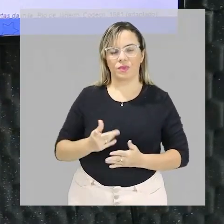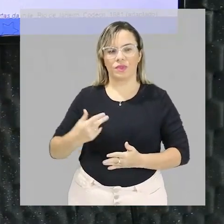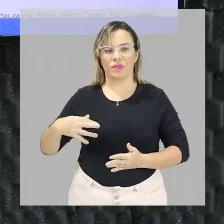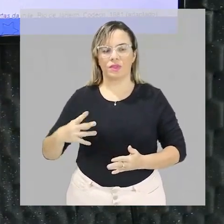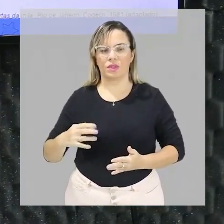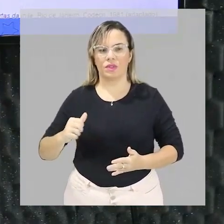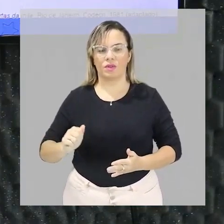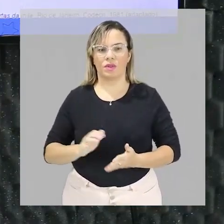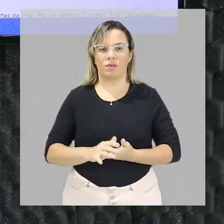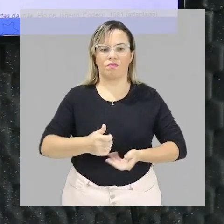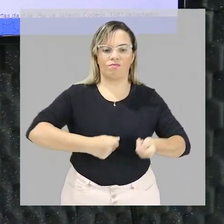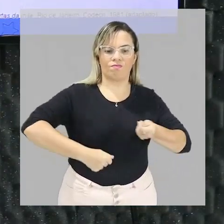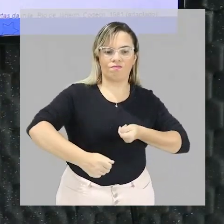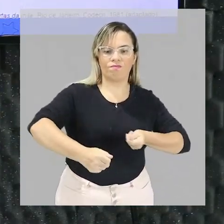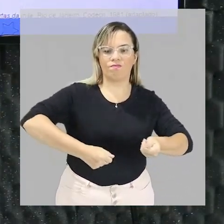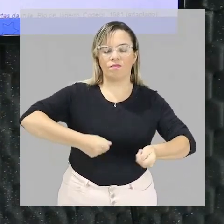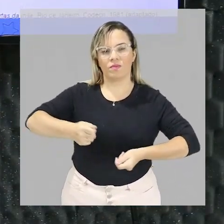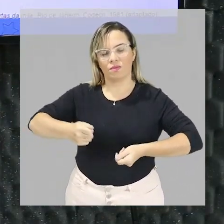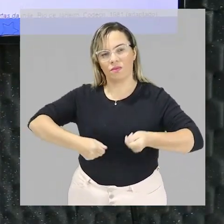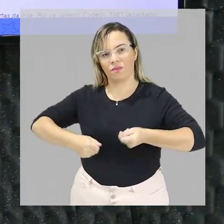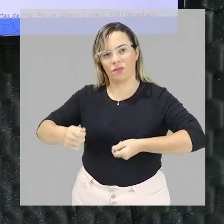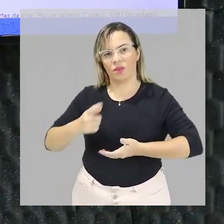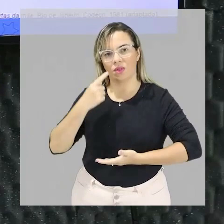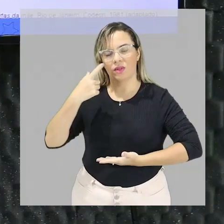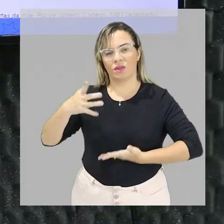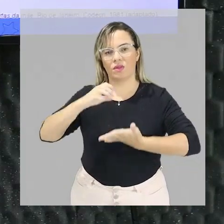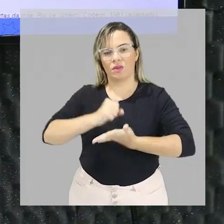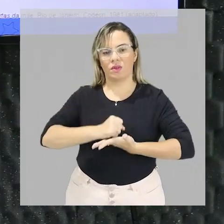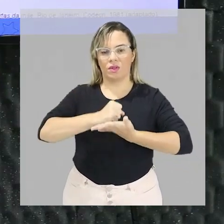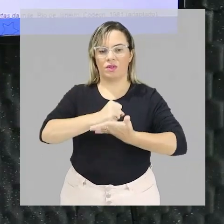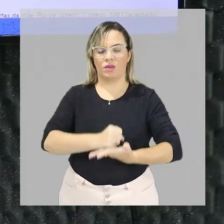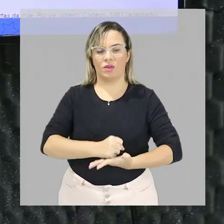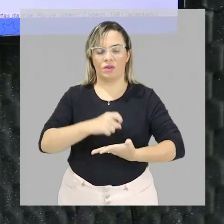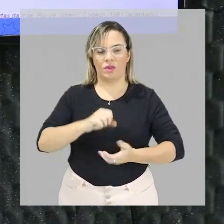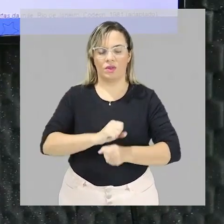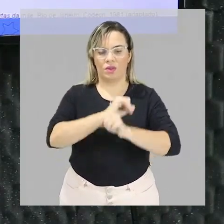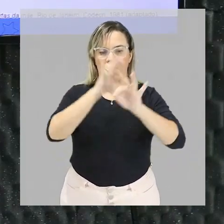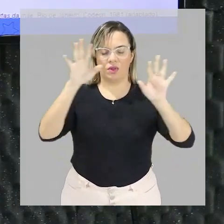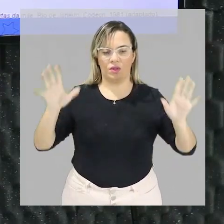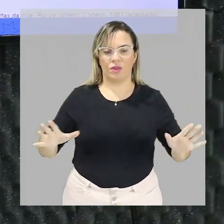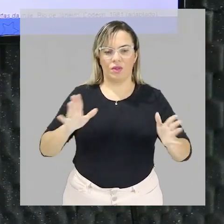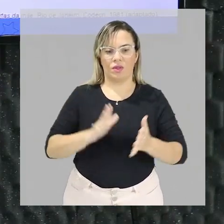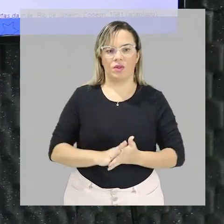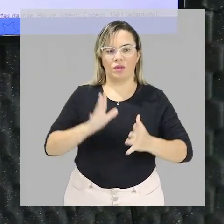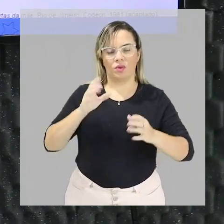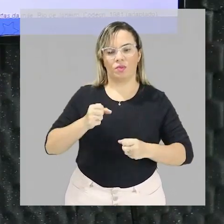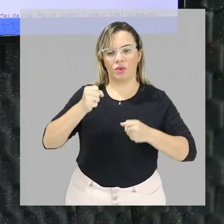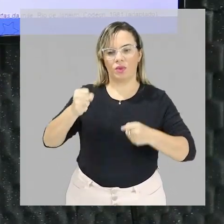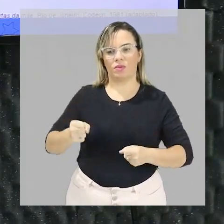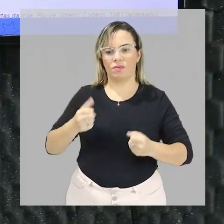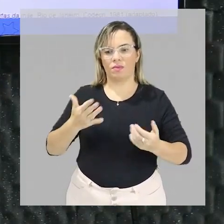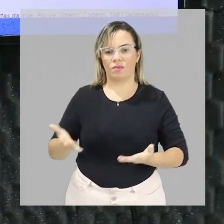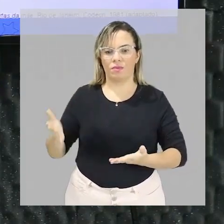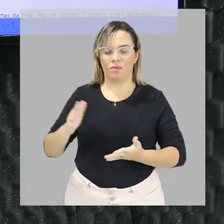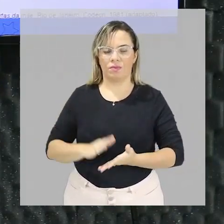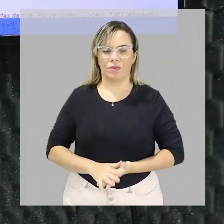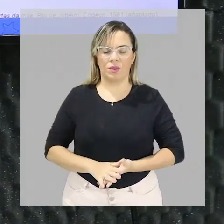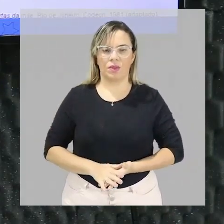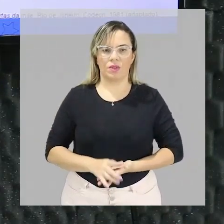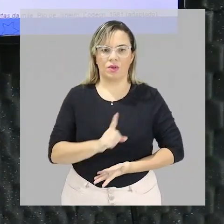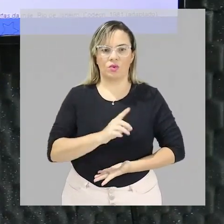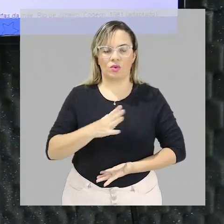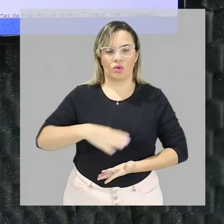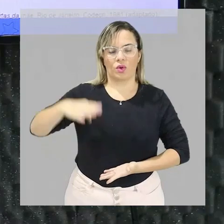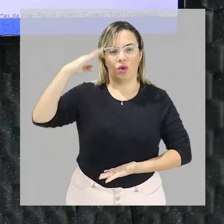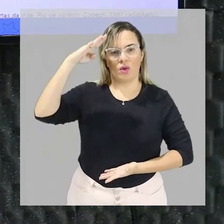abertura negociada, que venha favorecer, evidentemente, os detentores do poder. Não só os